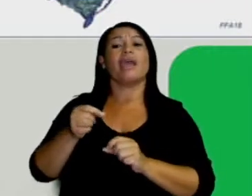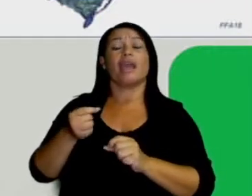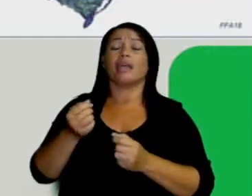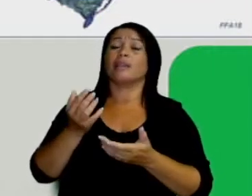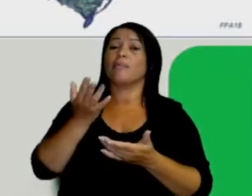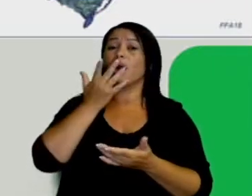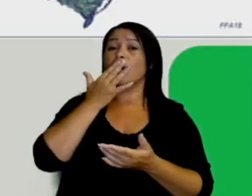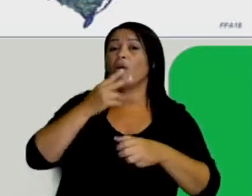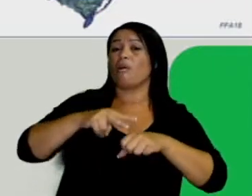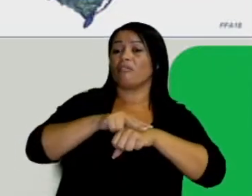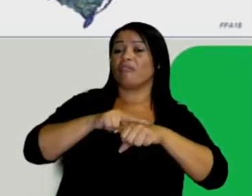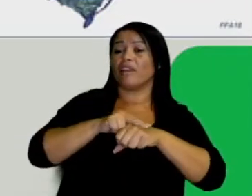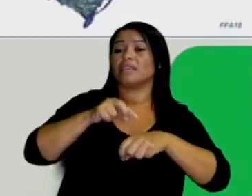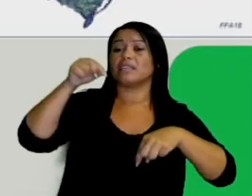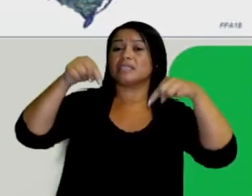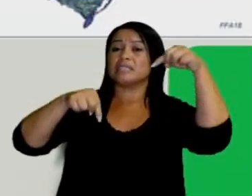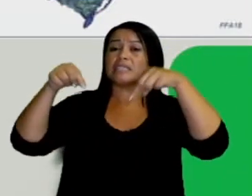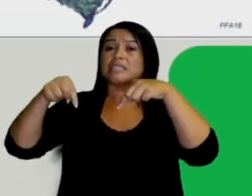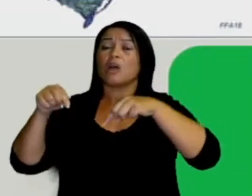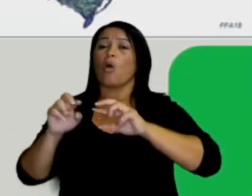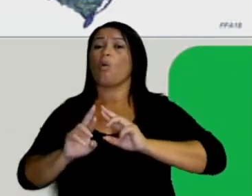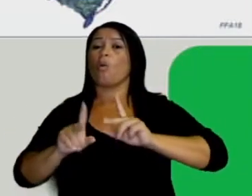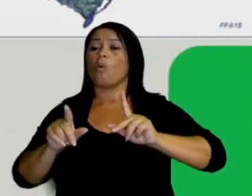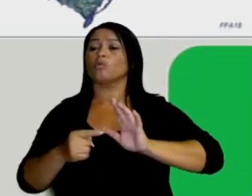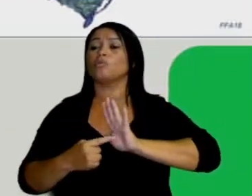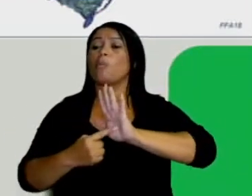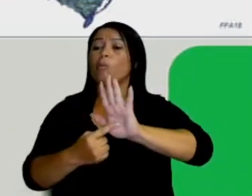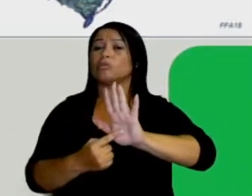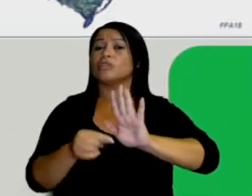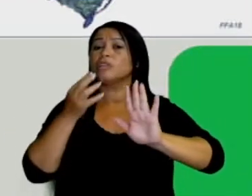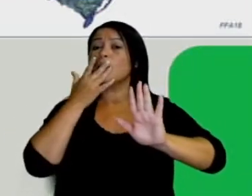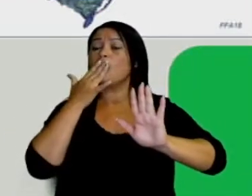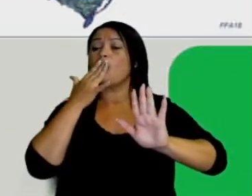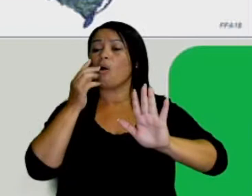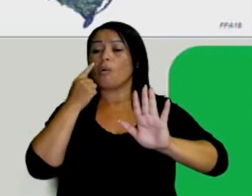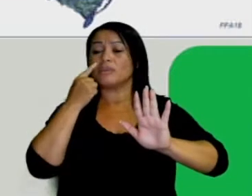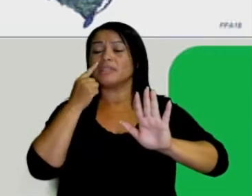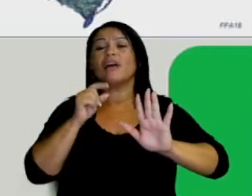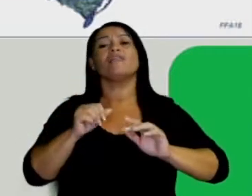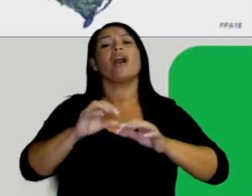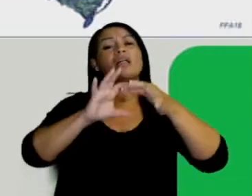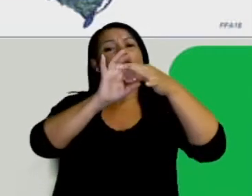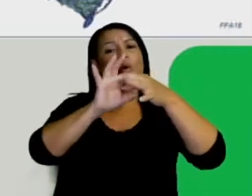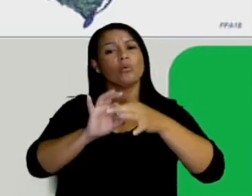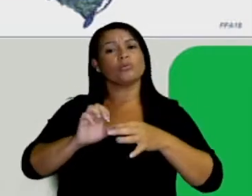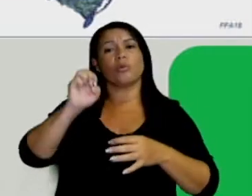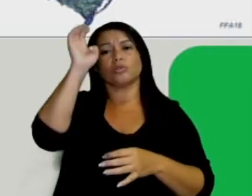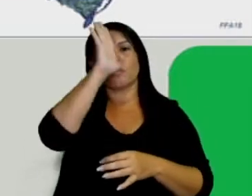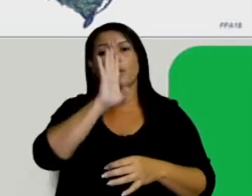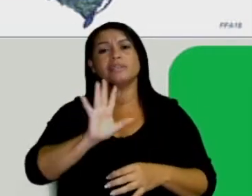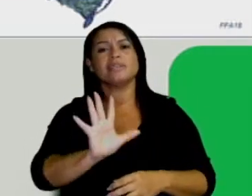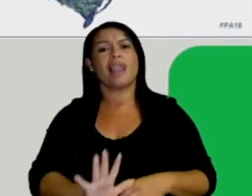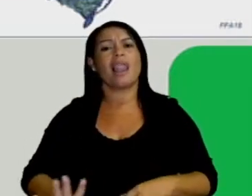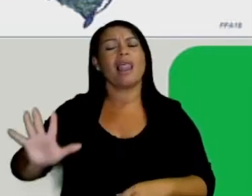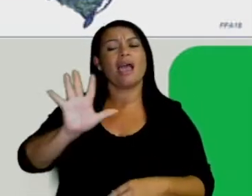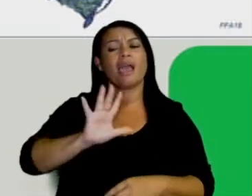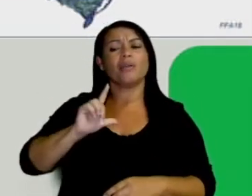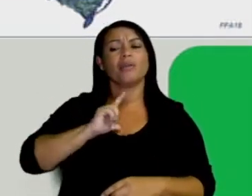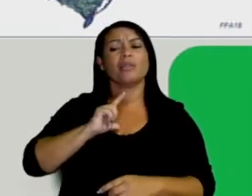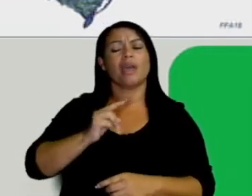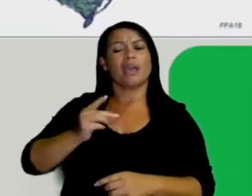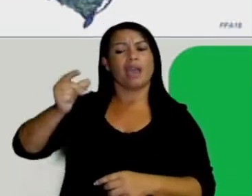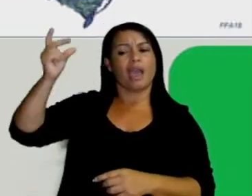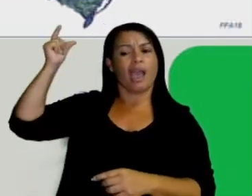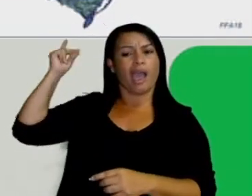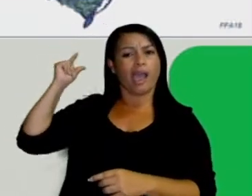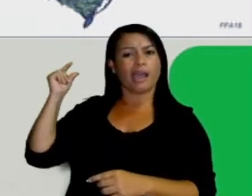ou unidades cratônicas, tá? Então, lembra, o território brasileiro, que se formou dentro de um contexto aí da Gondwana, ele é antigo